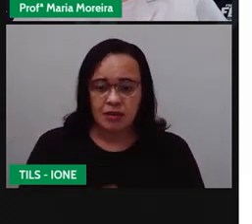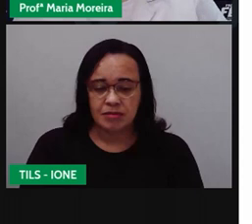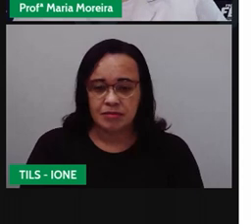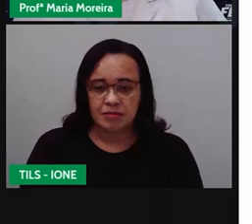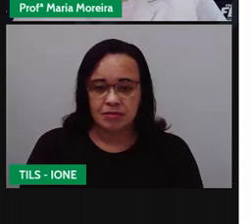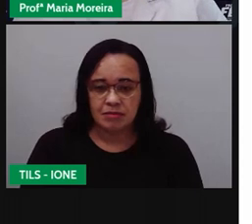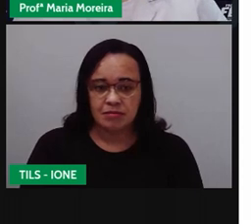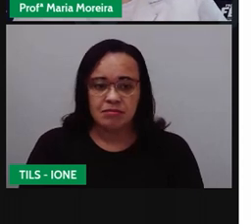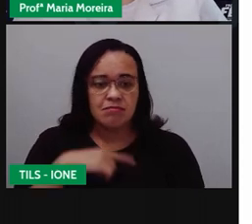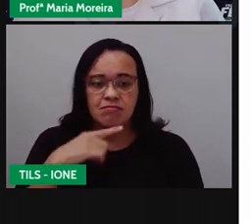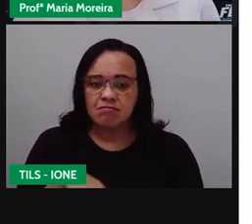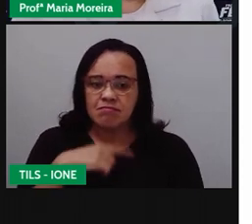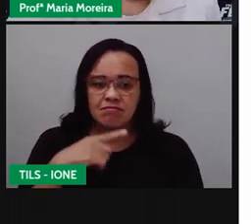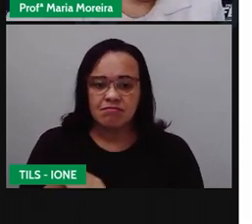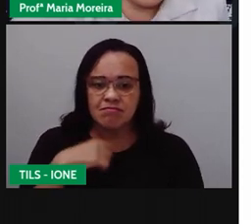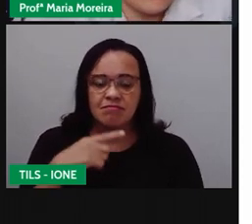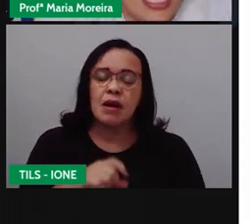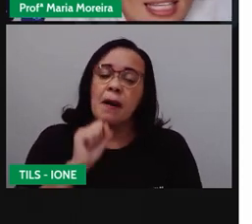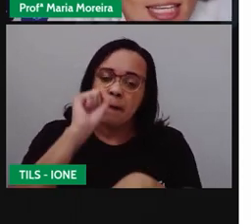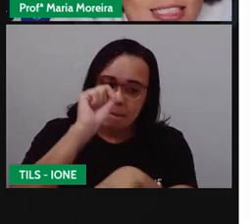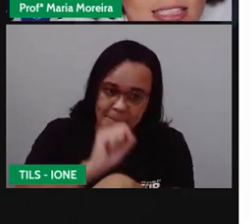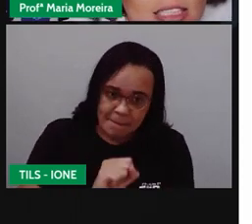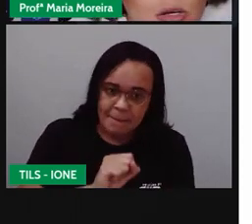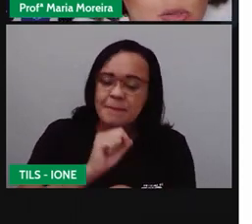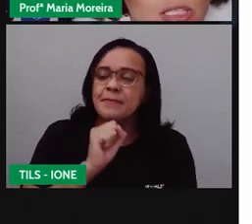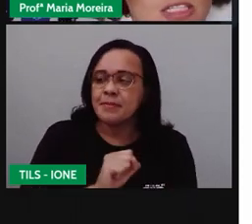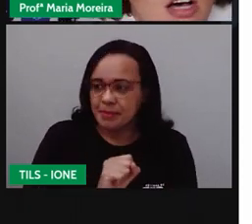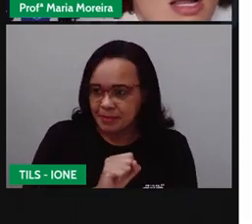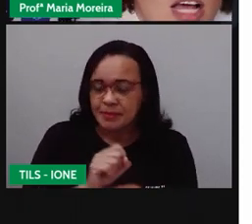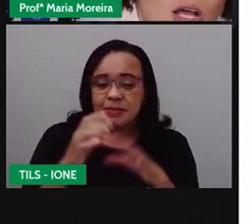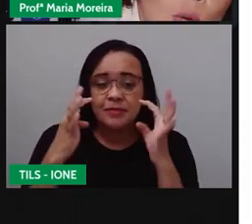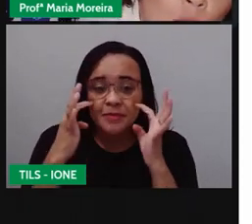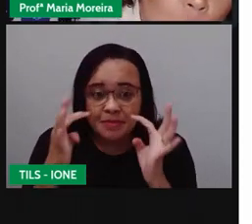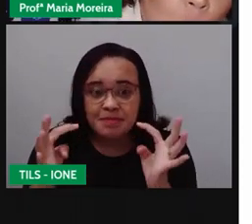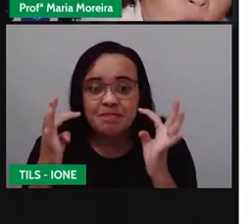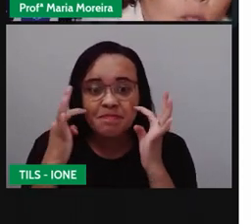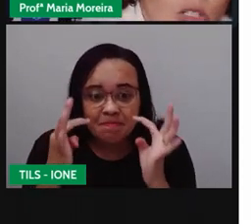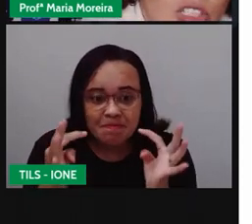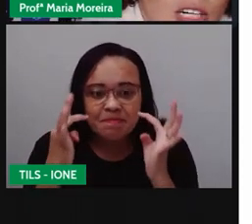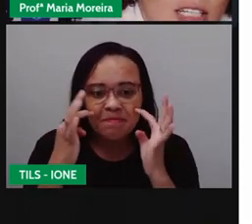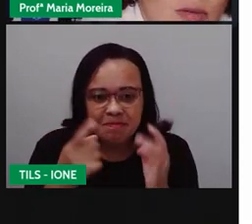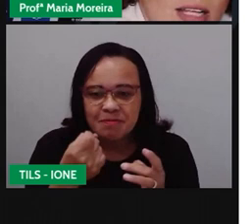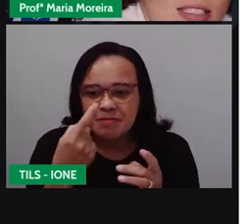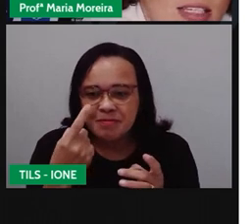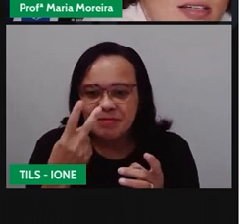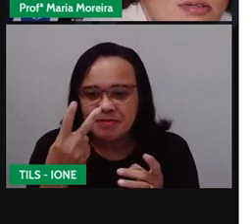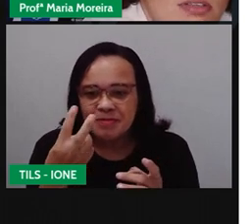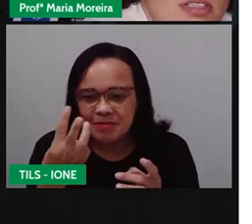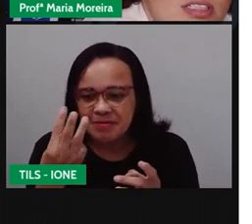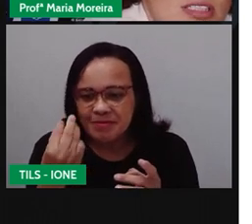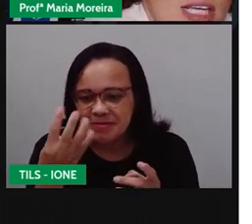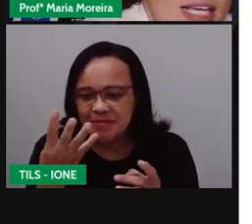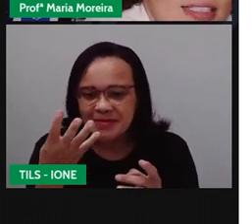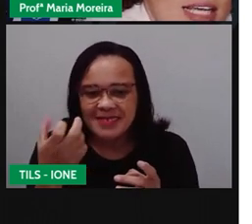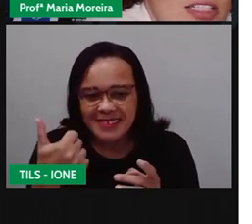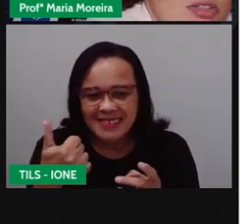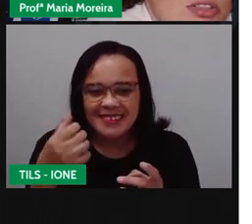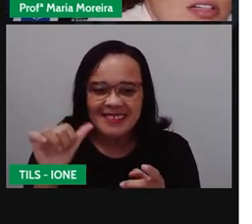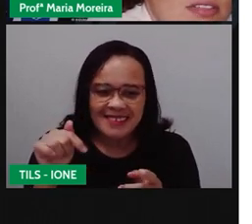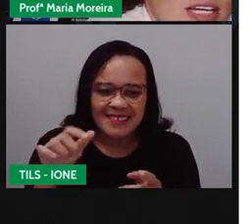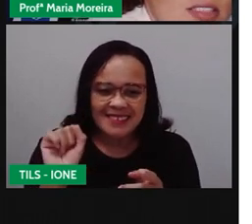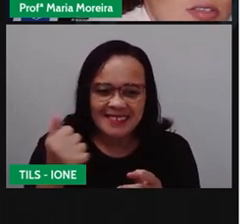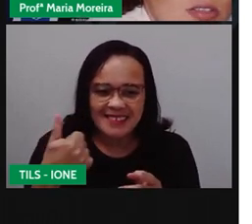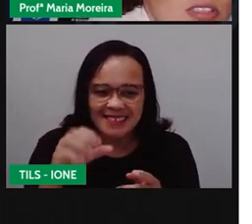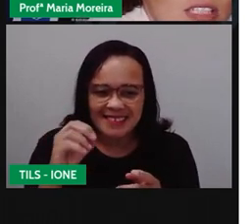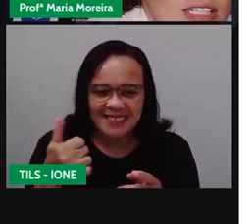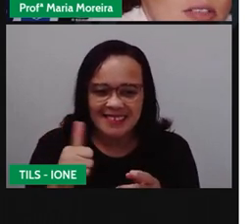Consegue? Aí a gente tem que parar e aqui assim, aí contando, olha, 1, 2, 3, 4, 5, 6, 7, 8,